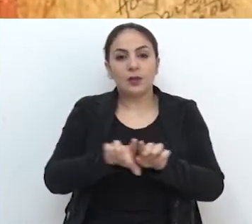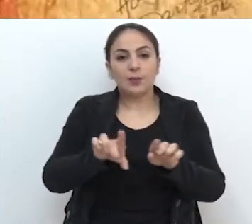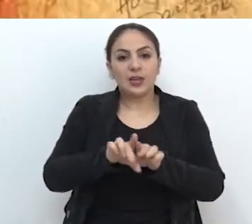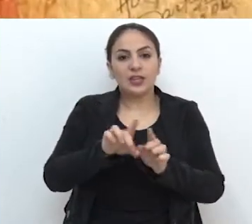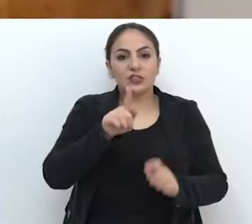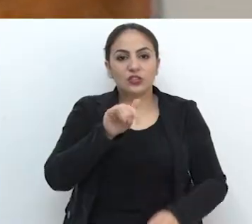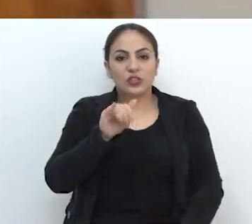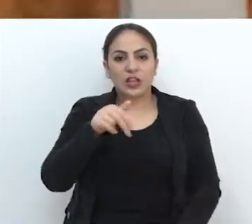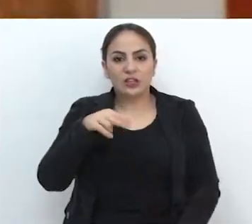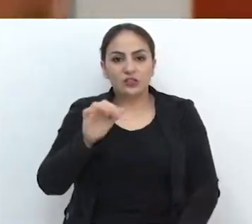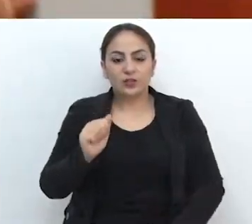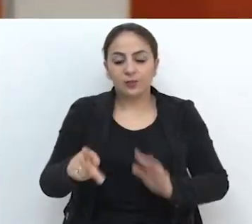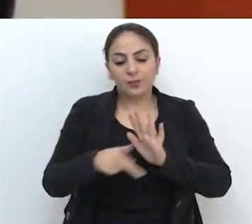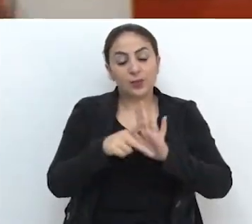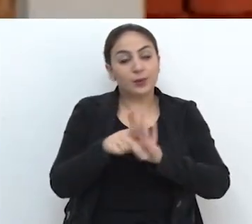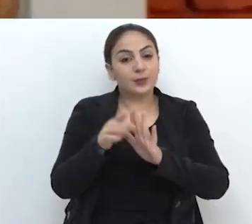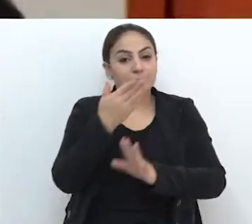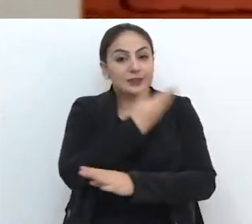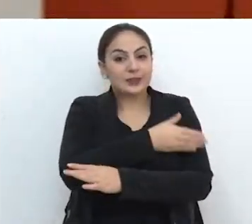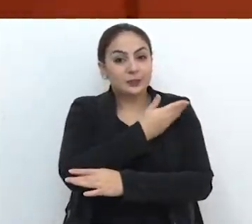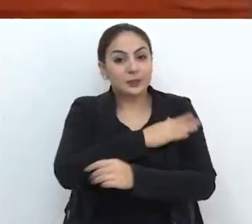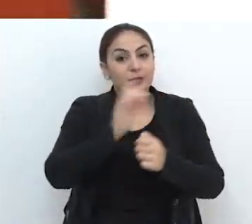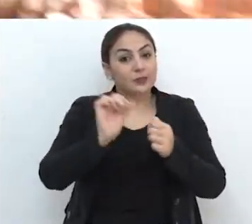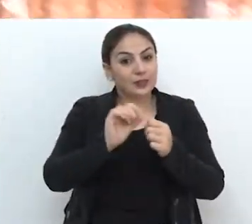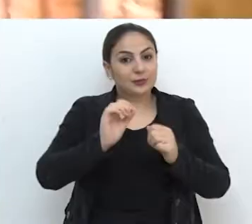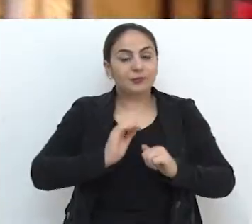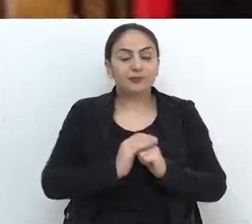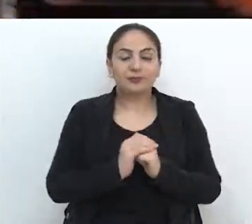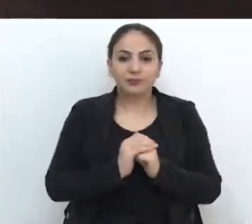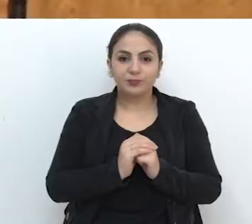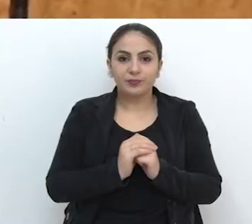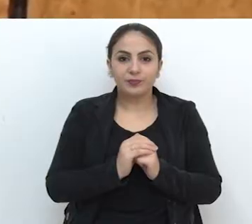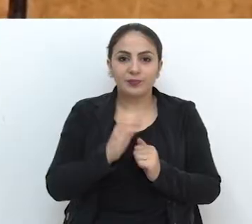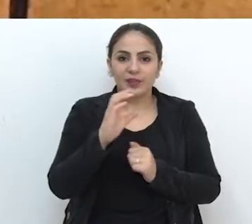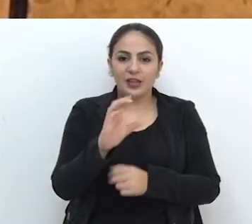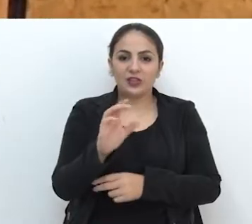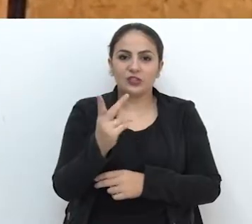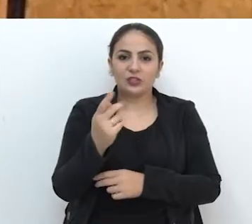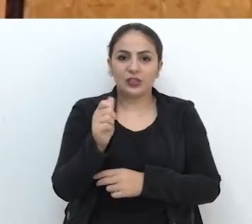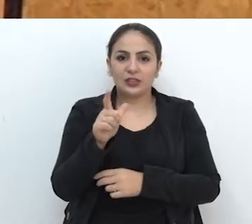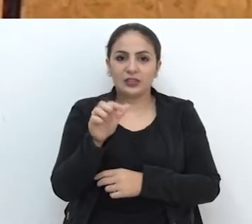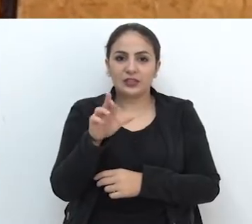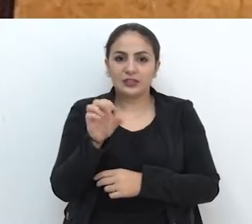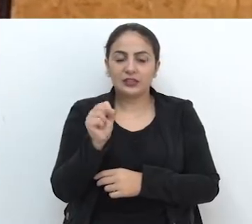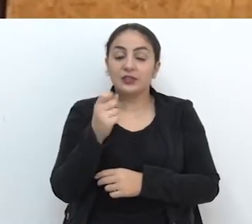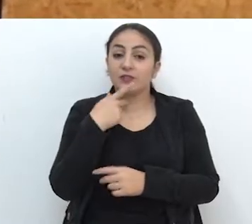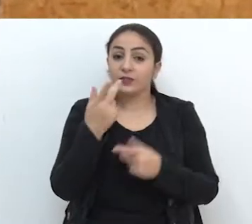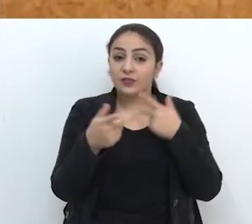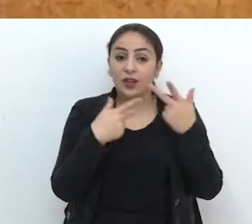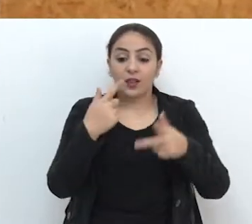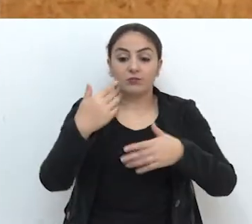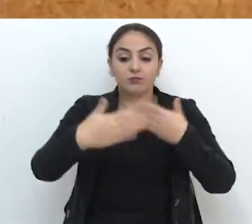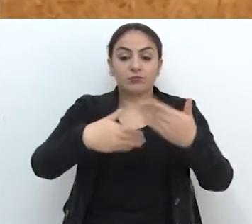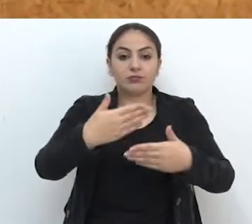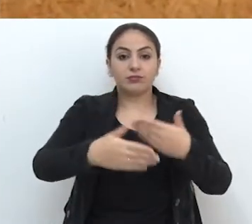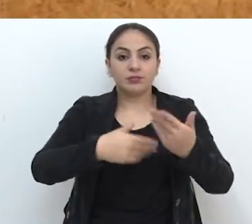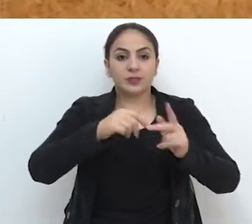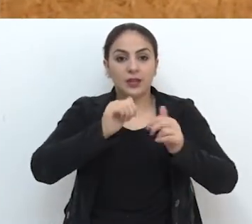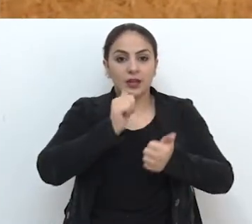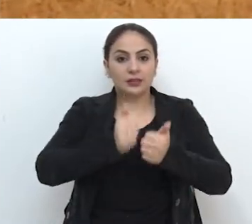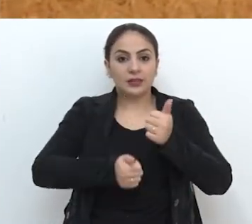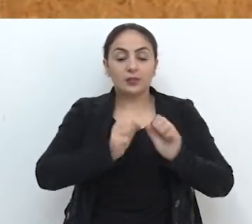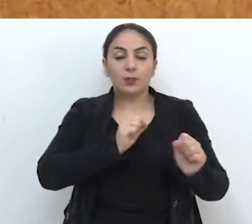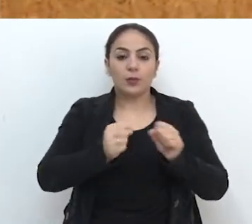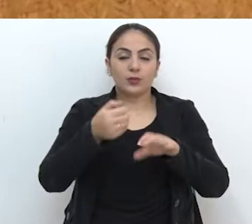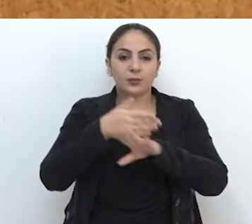condicionamento metabólico são alguns dos treinamentos oferecidos. Charles também comenta a evolução dos atletas